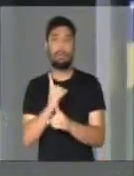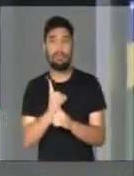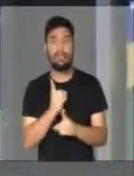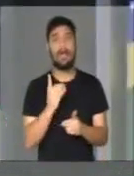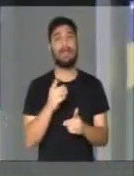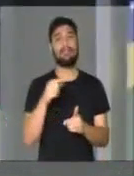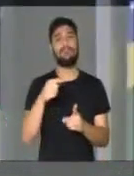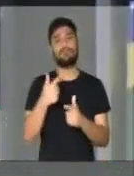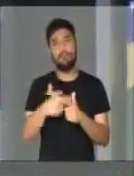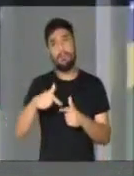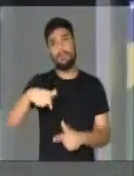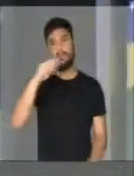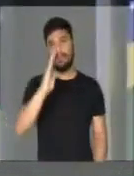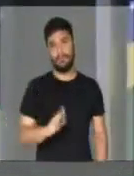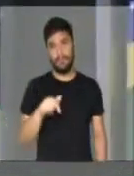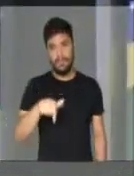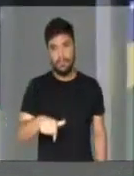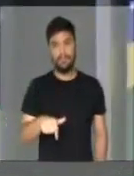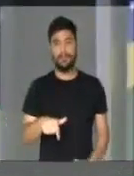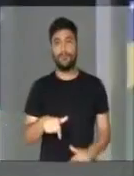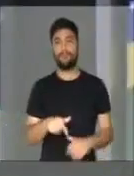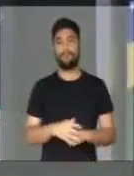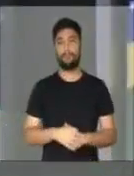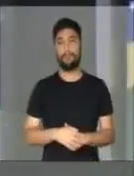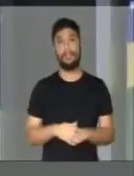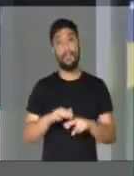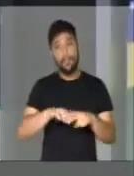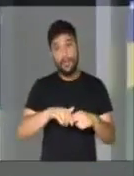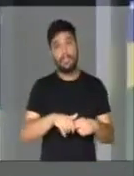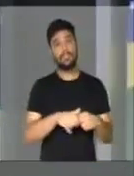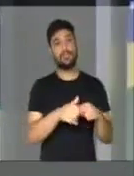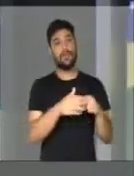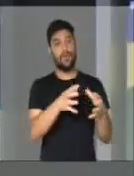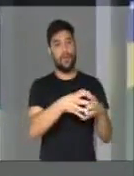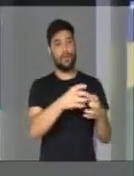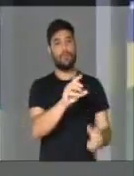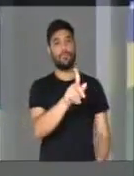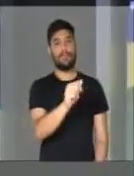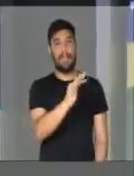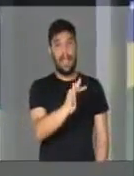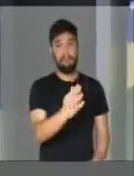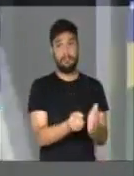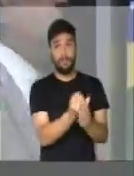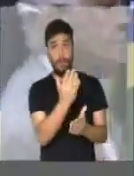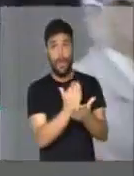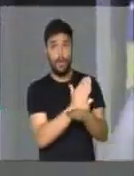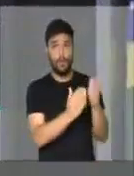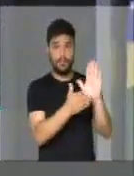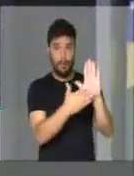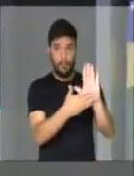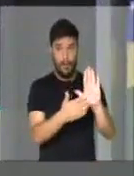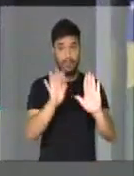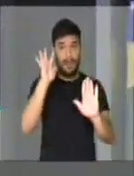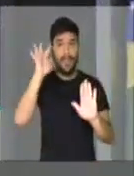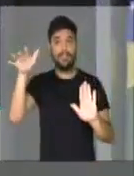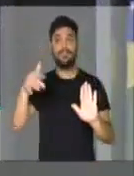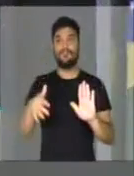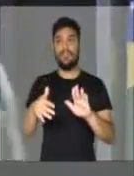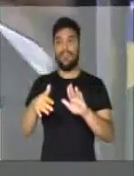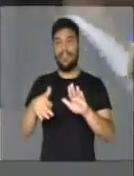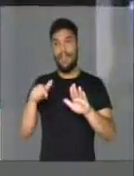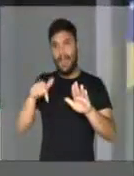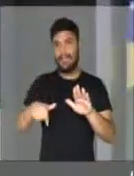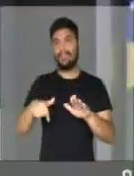apontadas deficiências deste país em matéria e sugeridas medidas necessárias à sua superação e